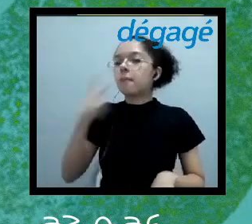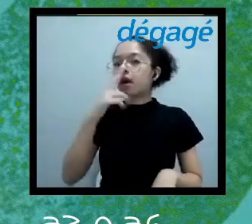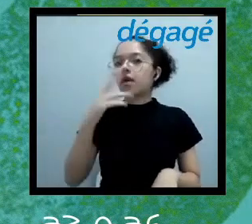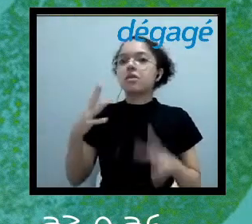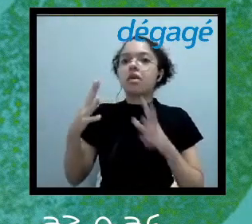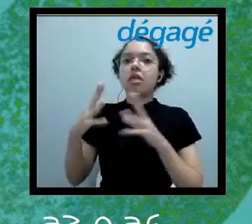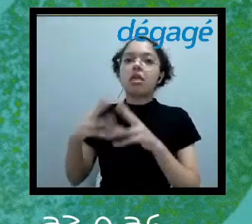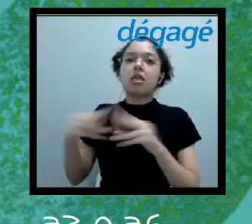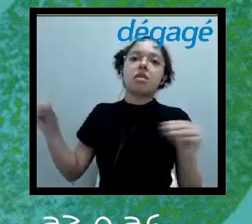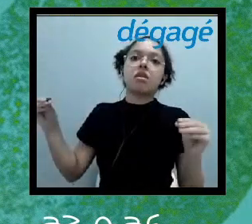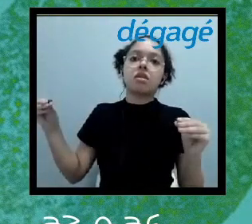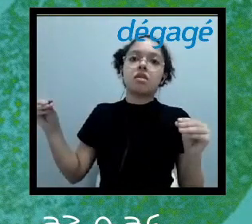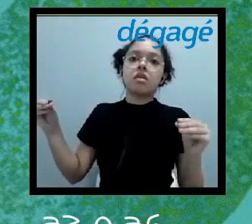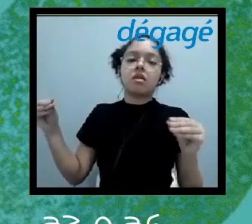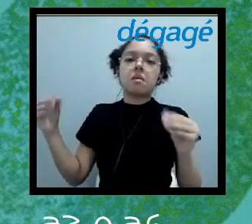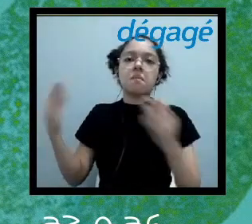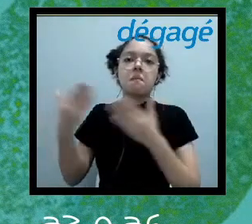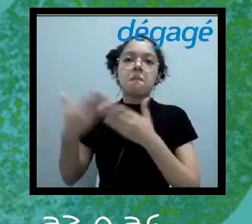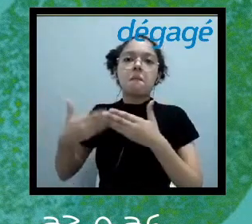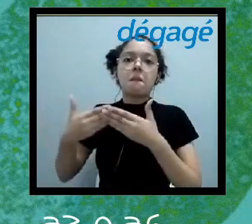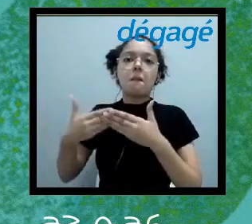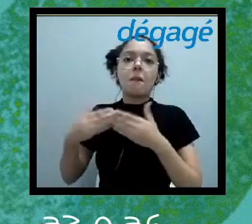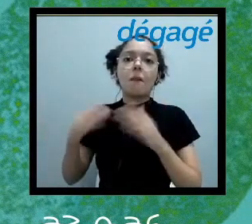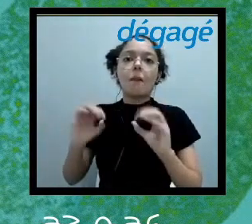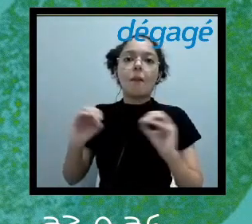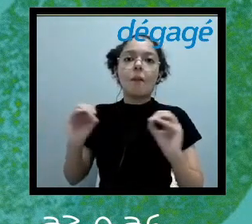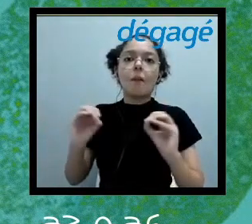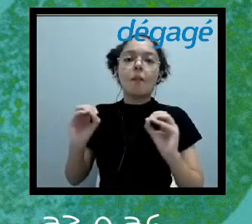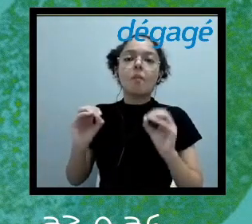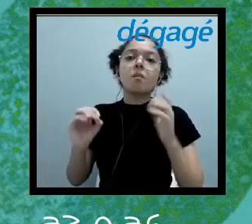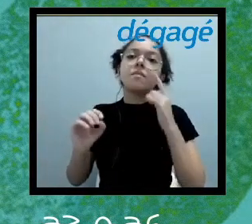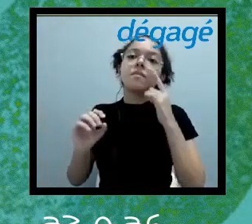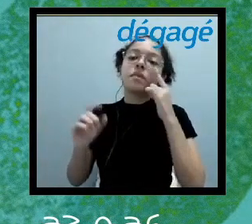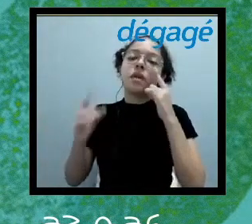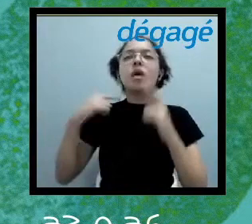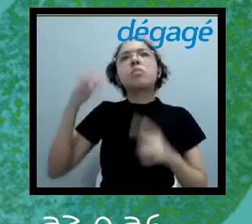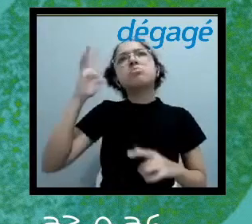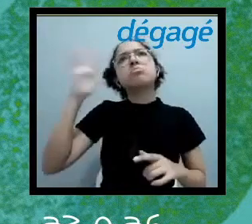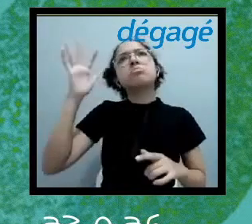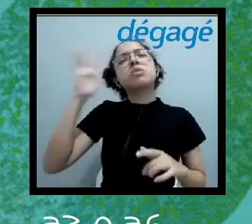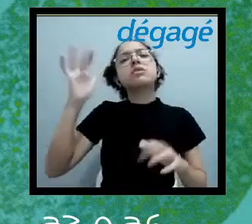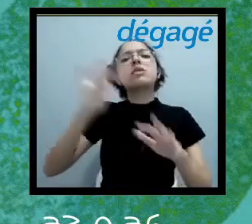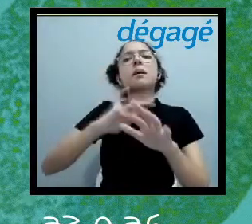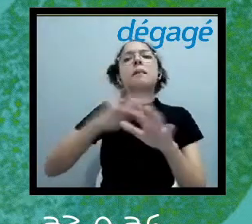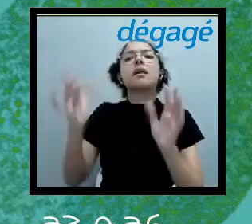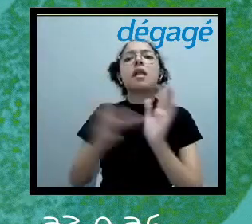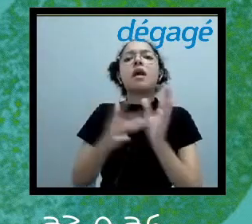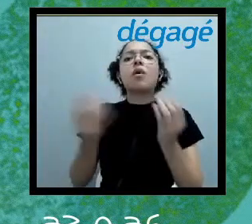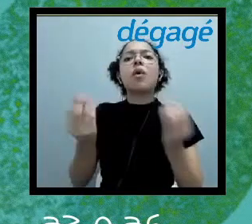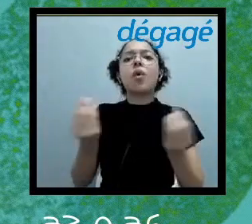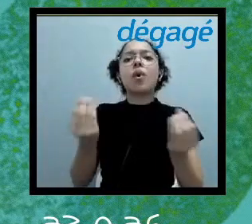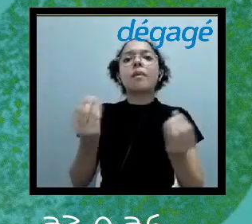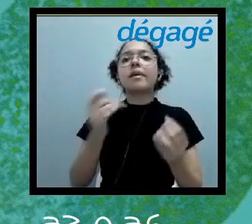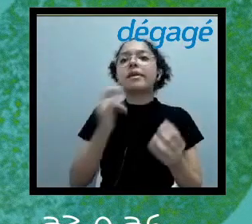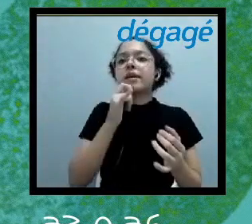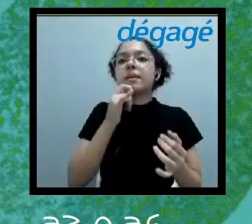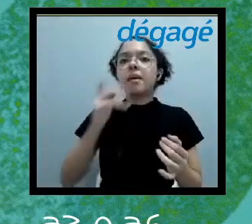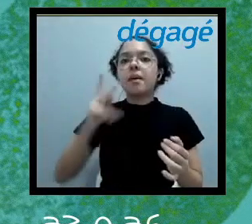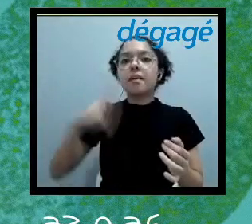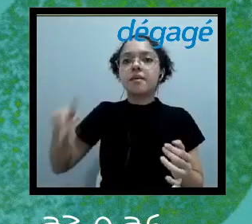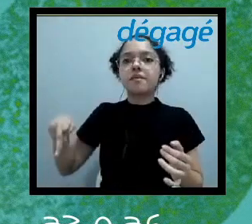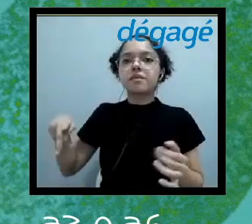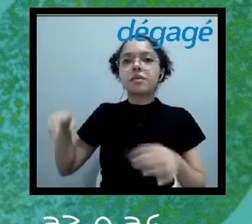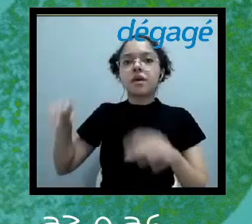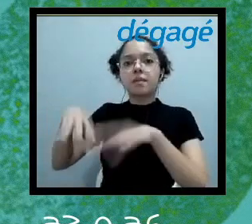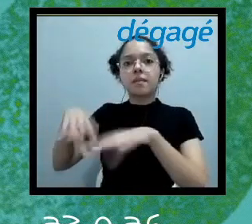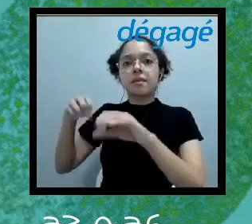que a preocupação... Como de que... Aí eu fiquei imaginando a metáfora de que é, o professor que está ensinando, uma pessoa que está ensinando a outra ali a andar de